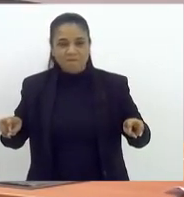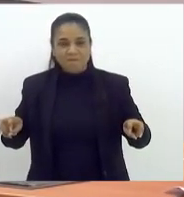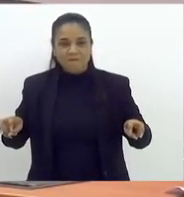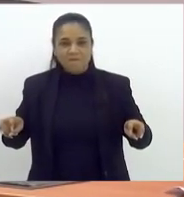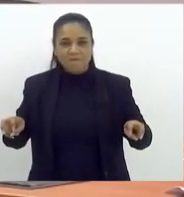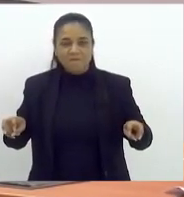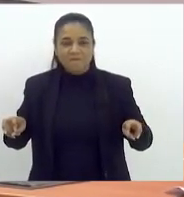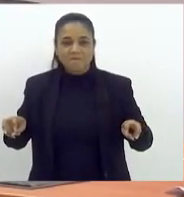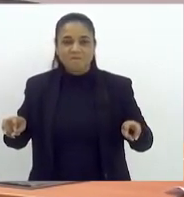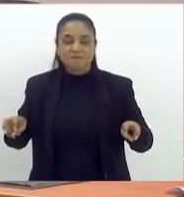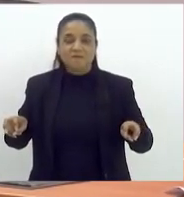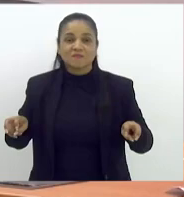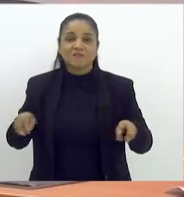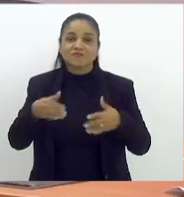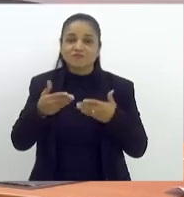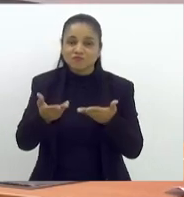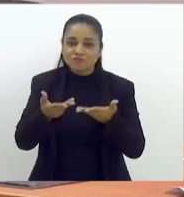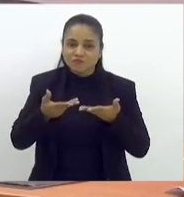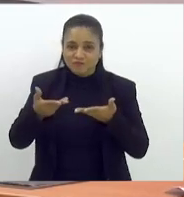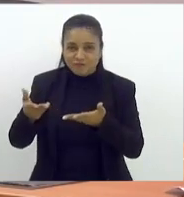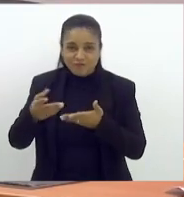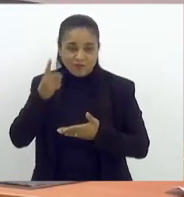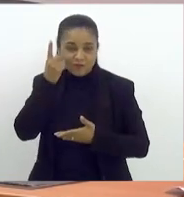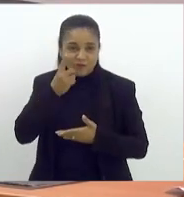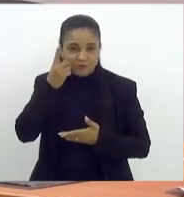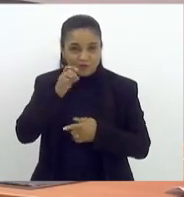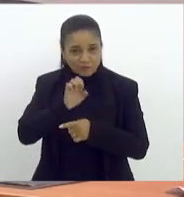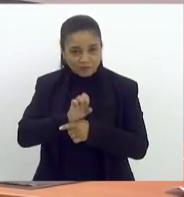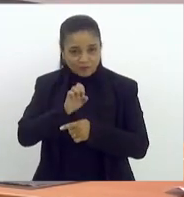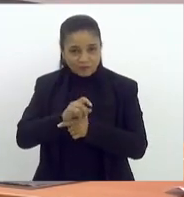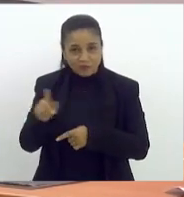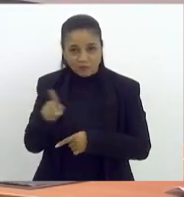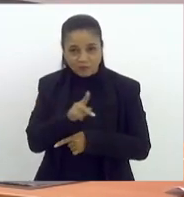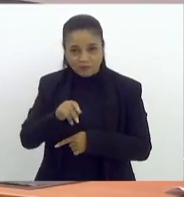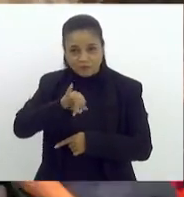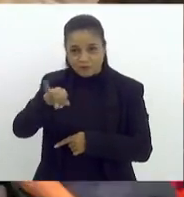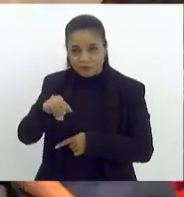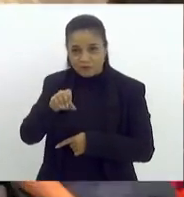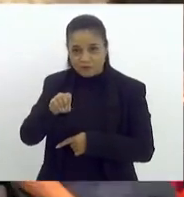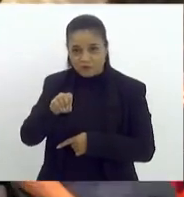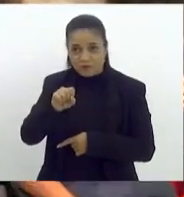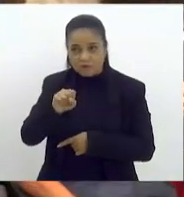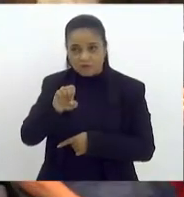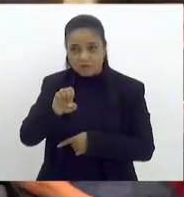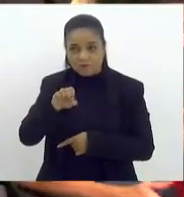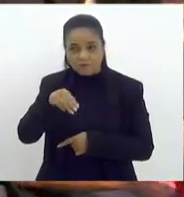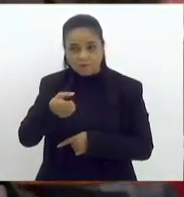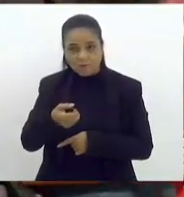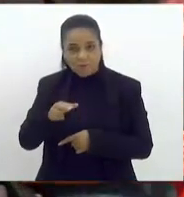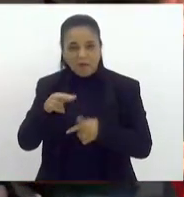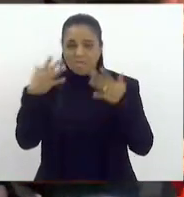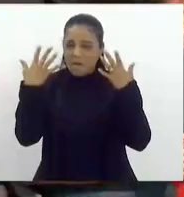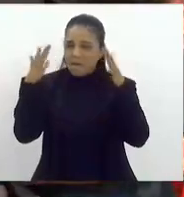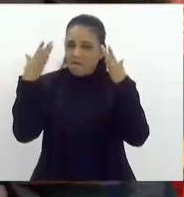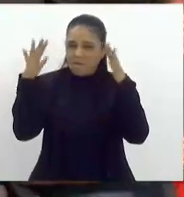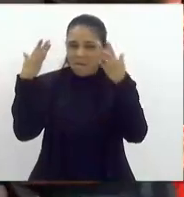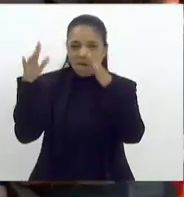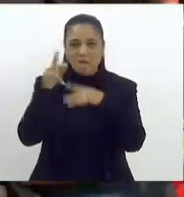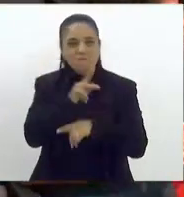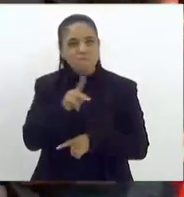próximo bloco eu queria chamar o Deputado Estadual Professor Josemar salve